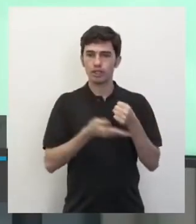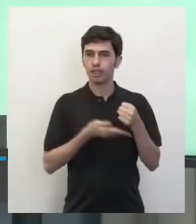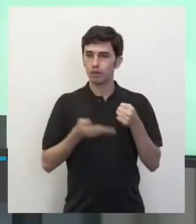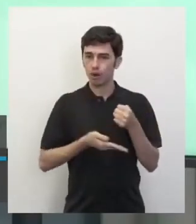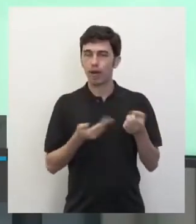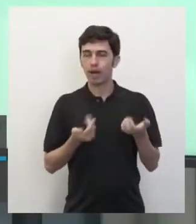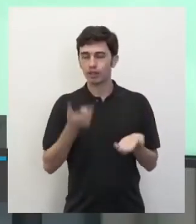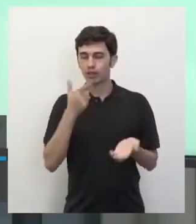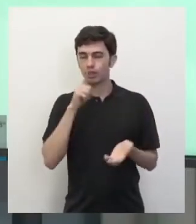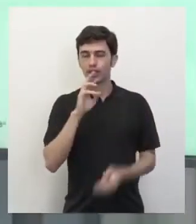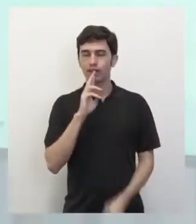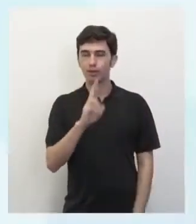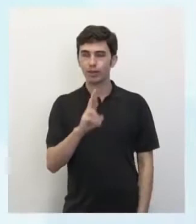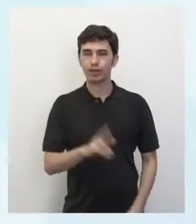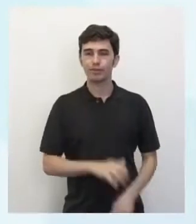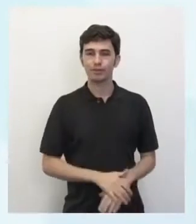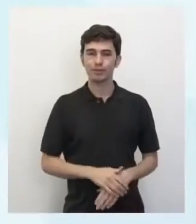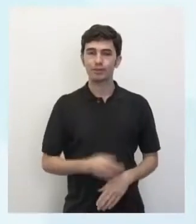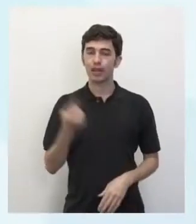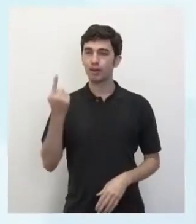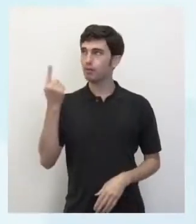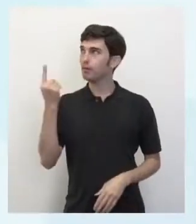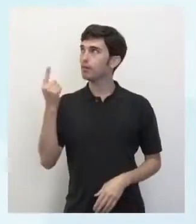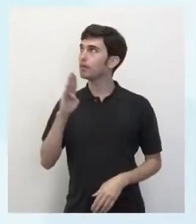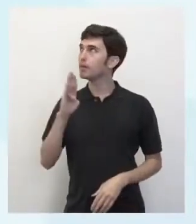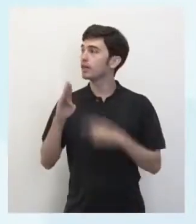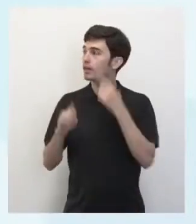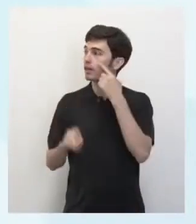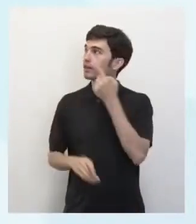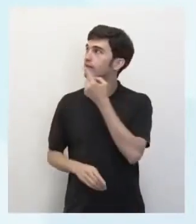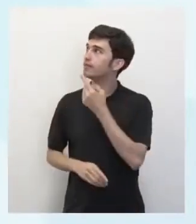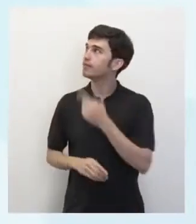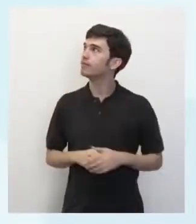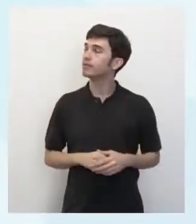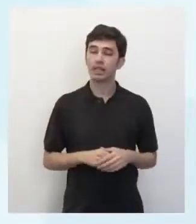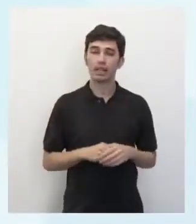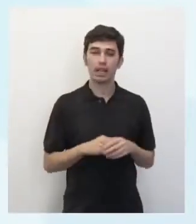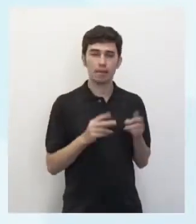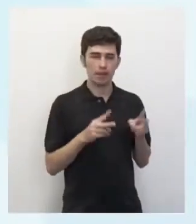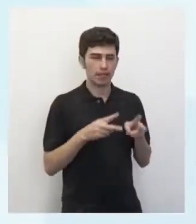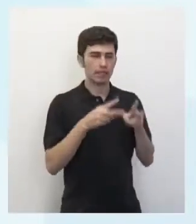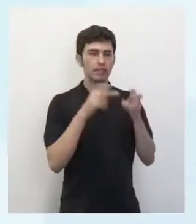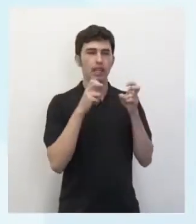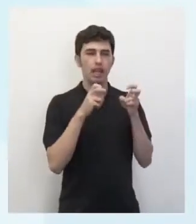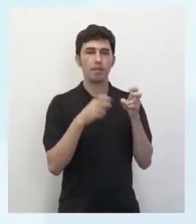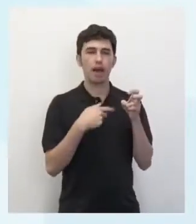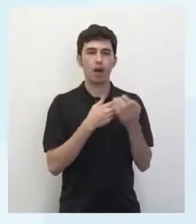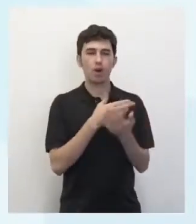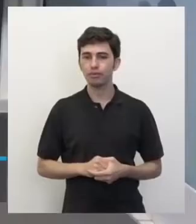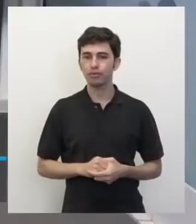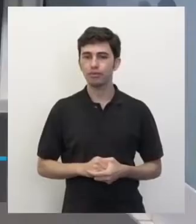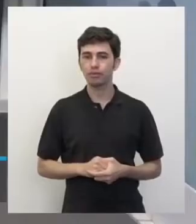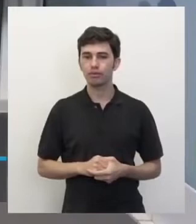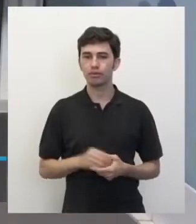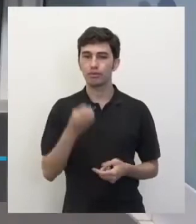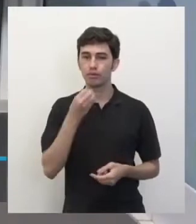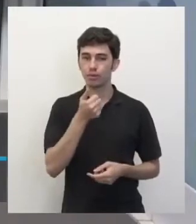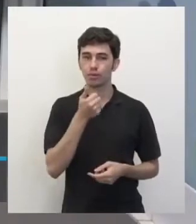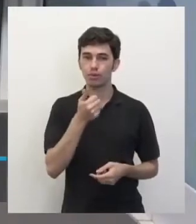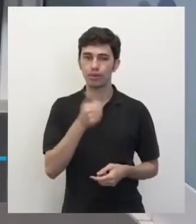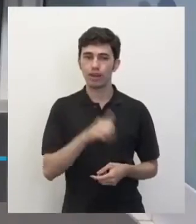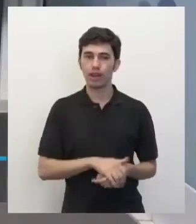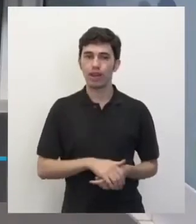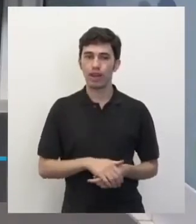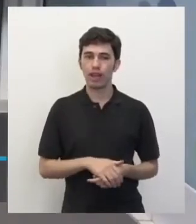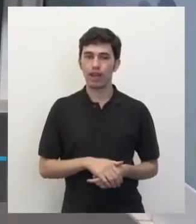bem? Então, a questão para vocês é a seguinte: identifique alguns argumentos utilizados no texto. Pelo menos essa